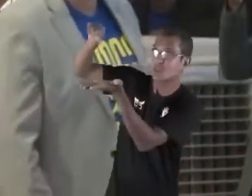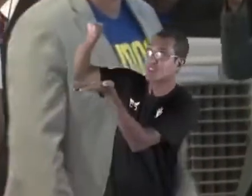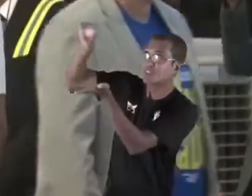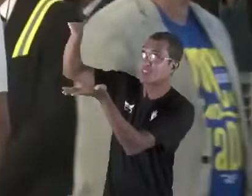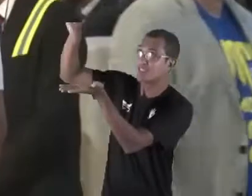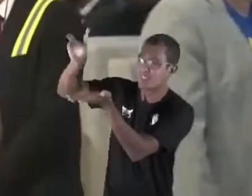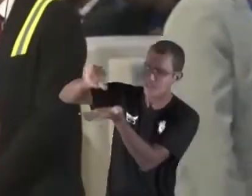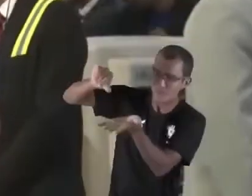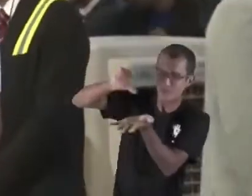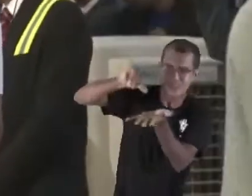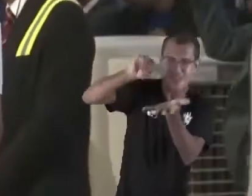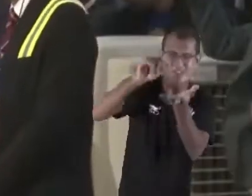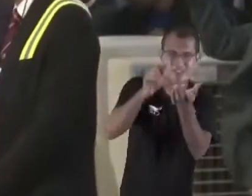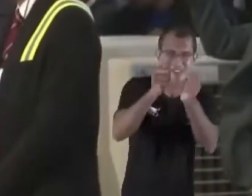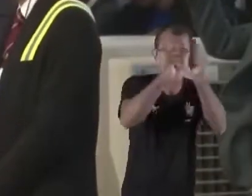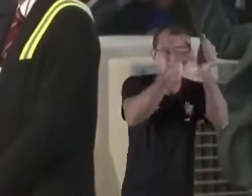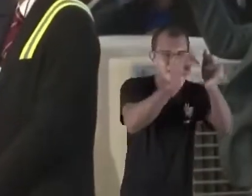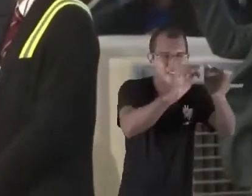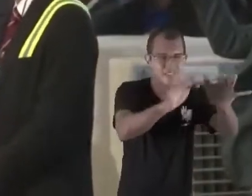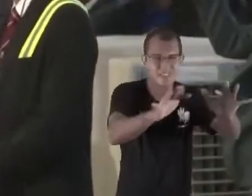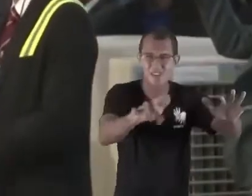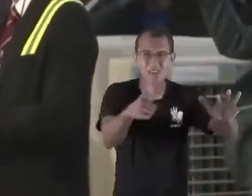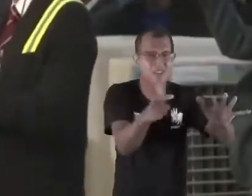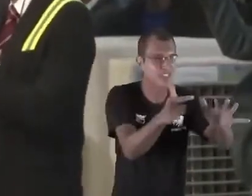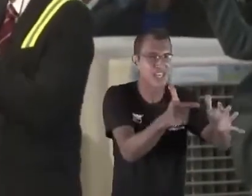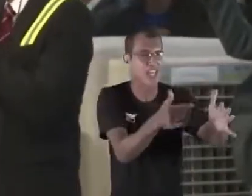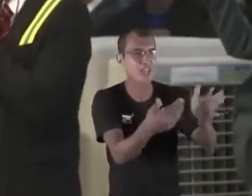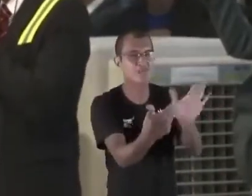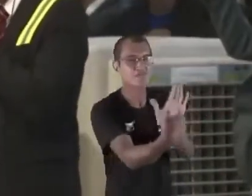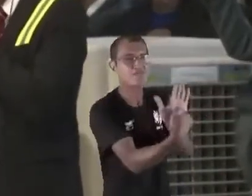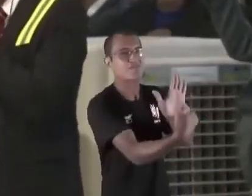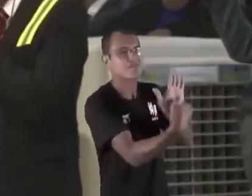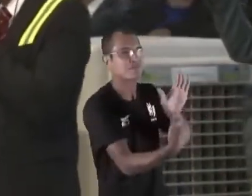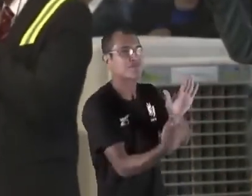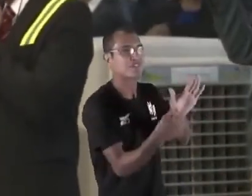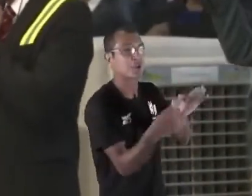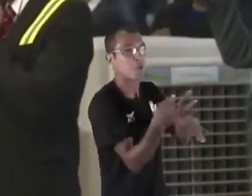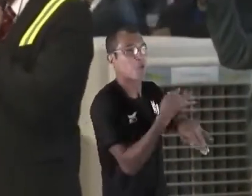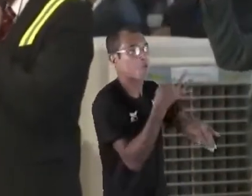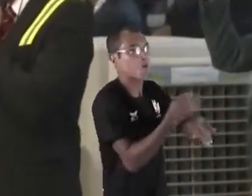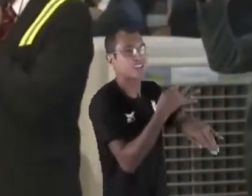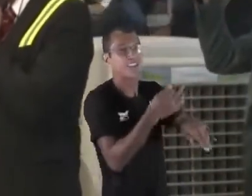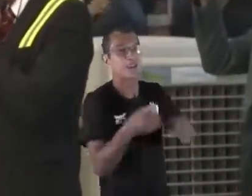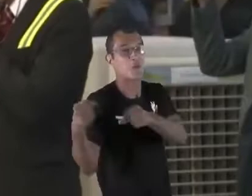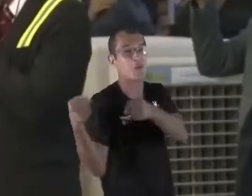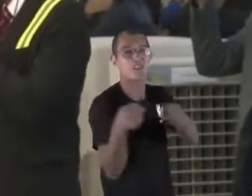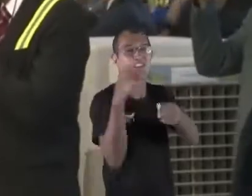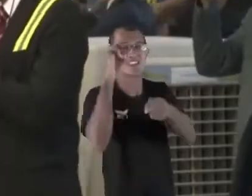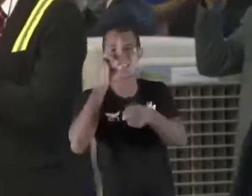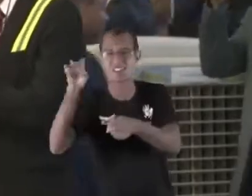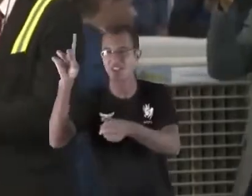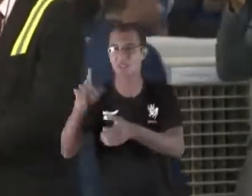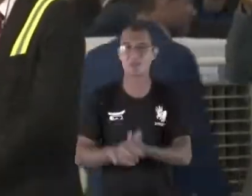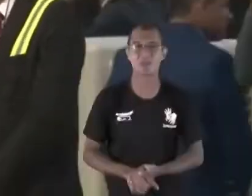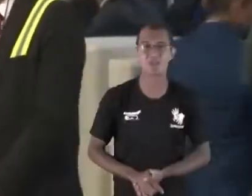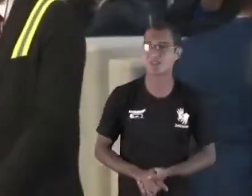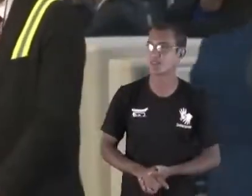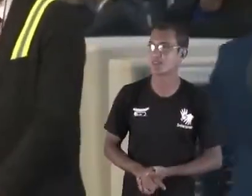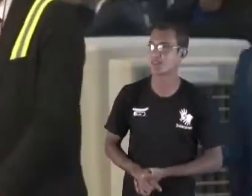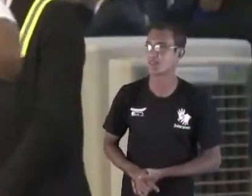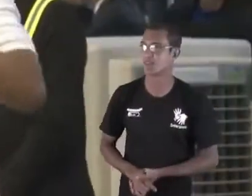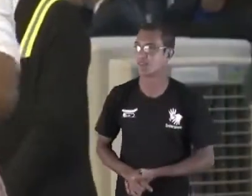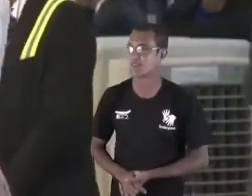há mal que resista. Quem quer aceitar Jesus, pode vir. Tanto poder. Quem quer voltar, pode